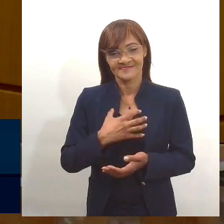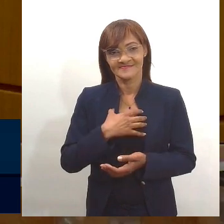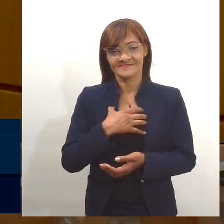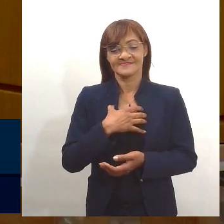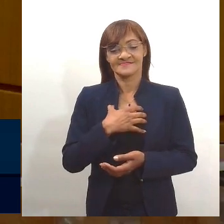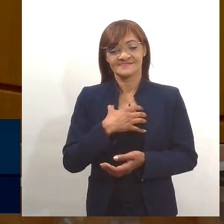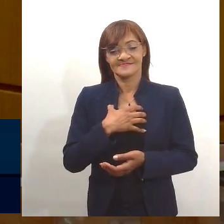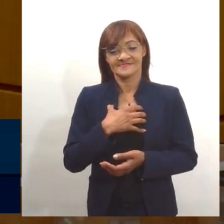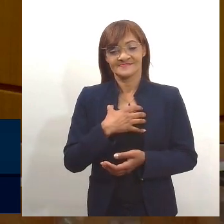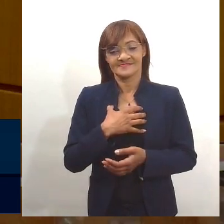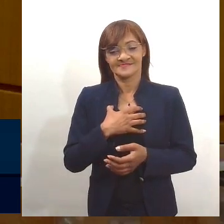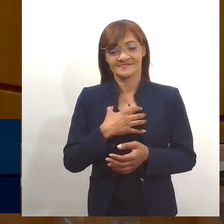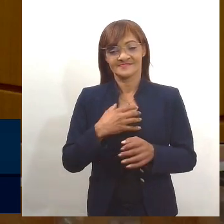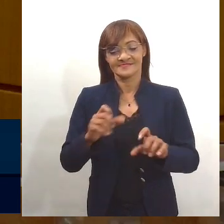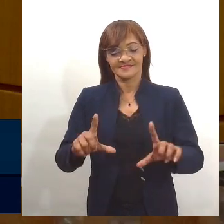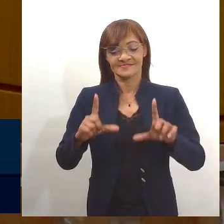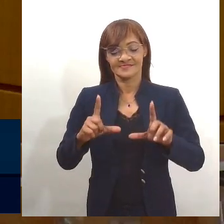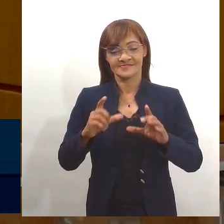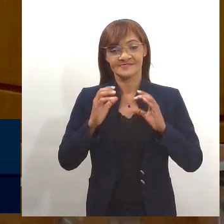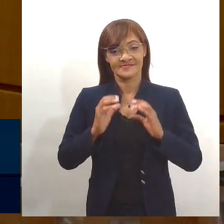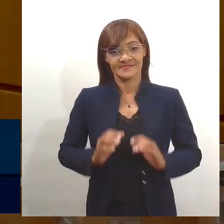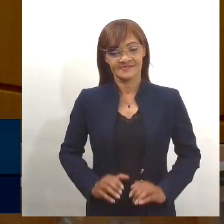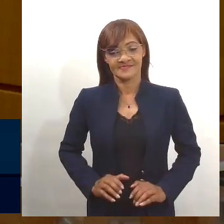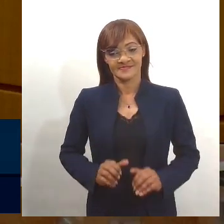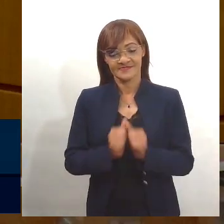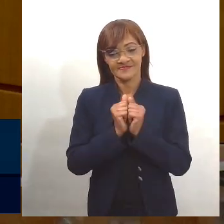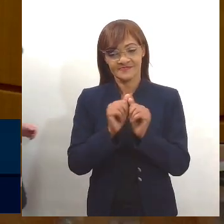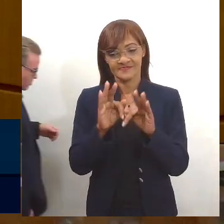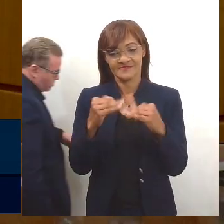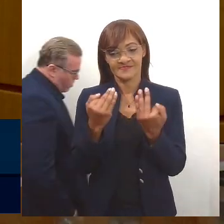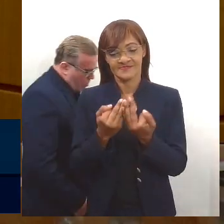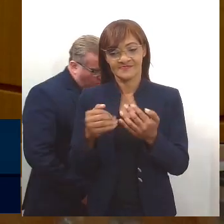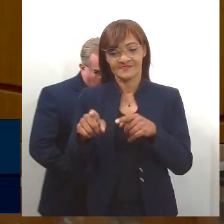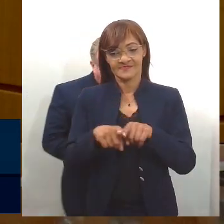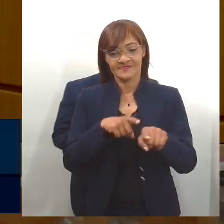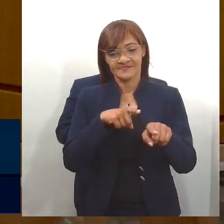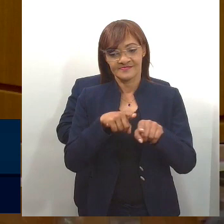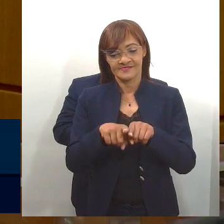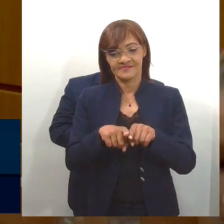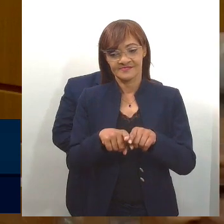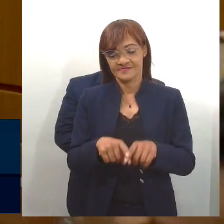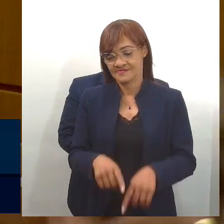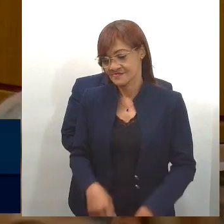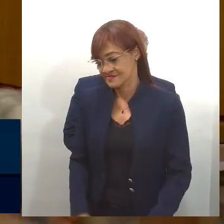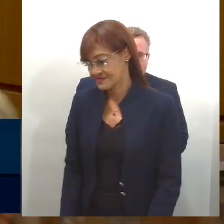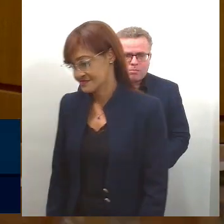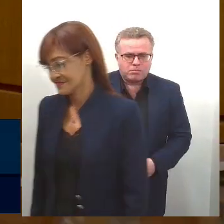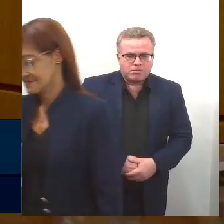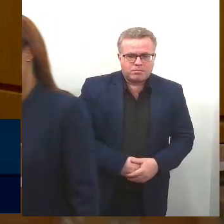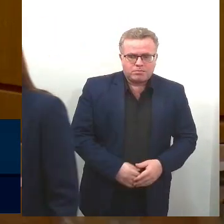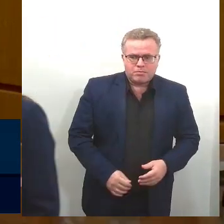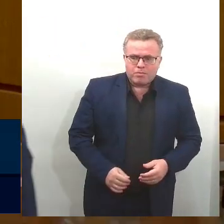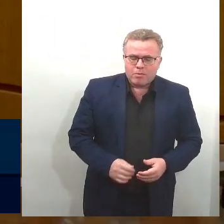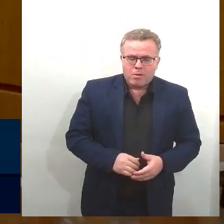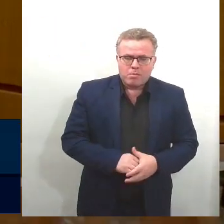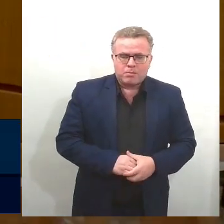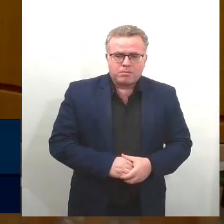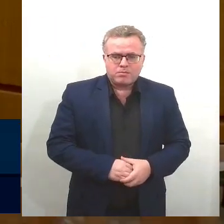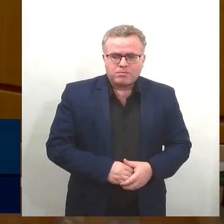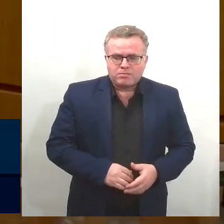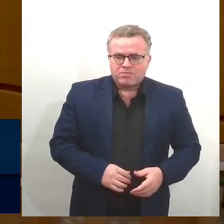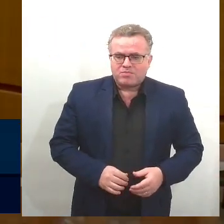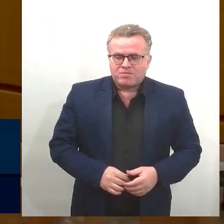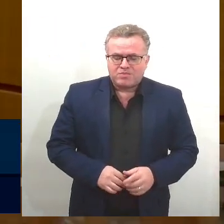dentro da minha família, dos meus irmãos, da vida que eu levo lá no Goiás. e sempre com olhos para poder